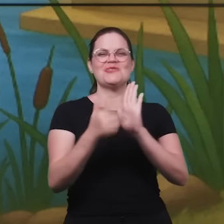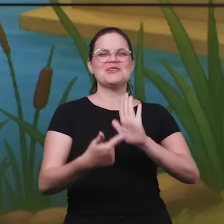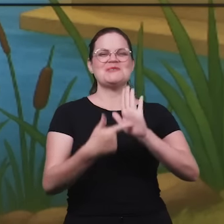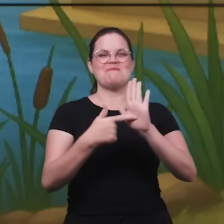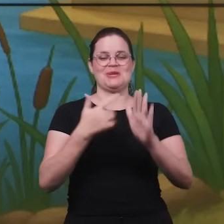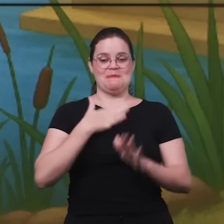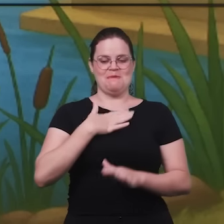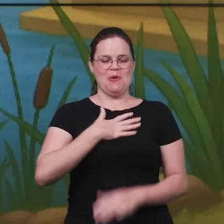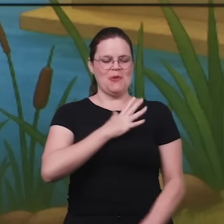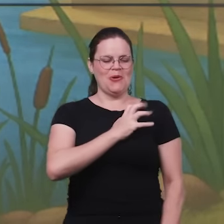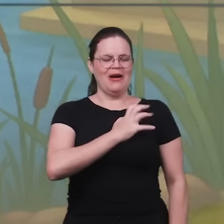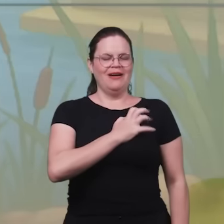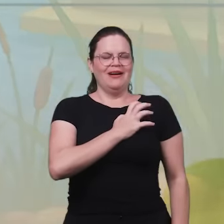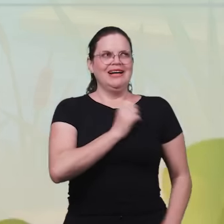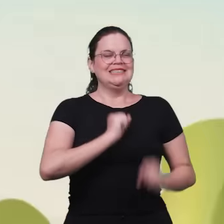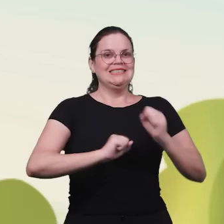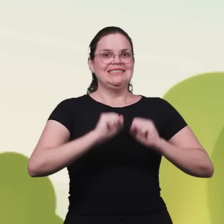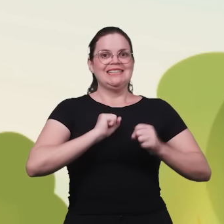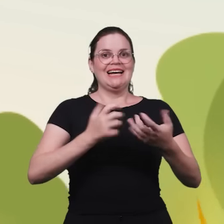Maranata, Jesus breve virá.